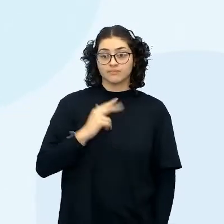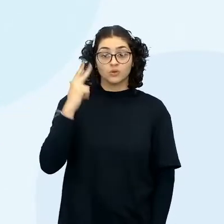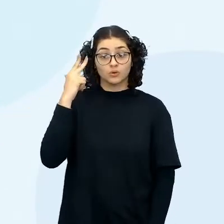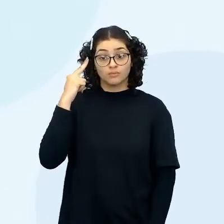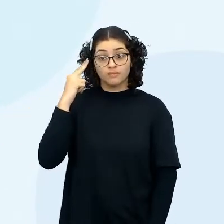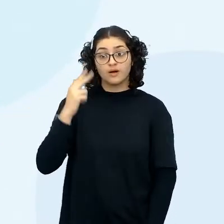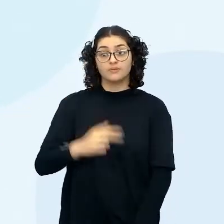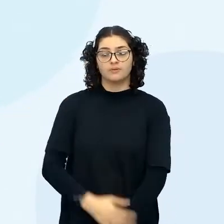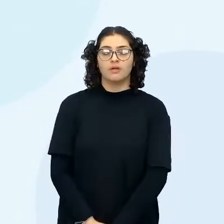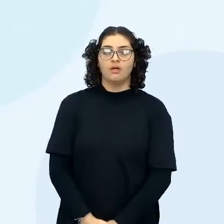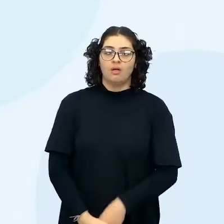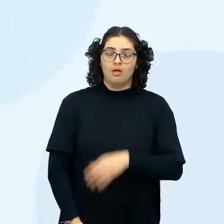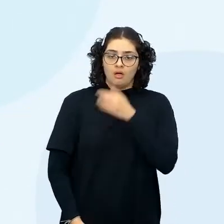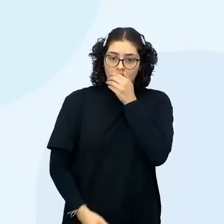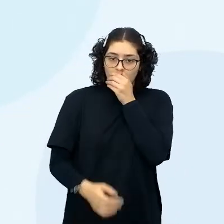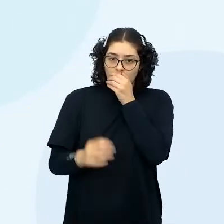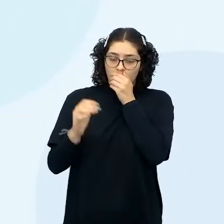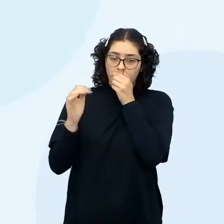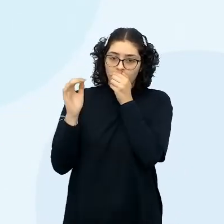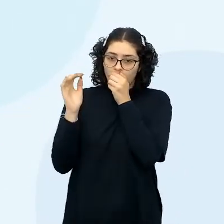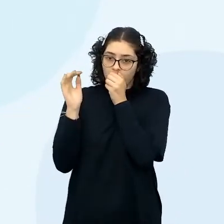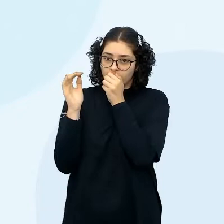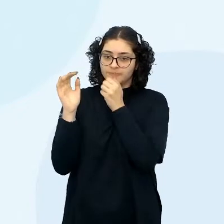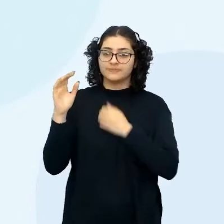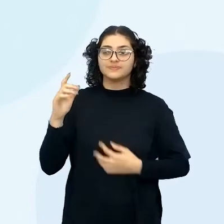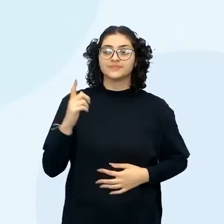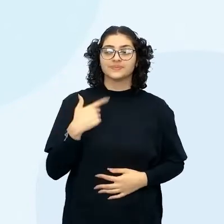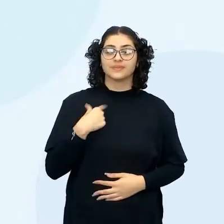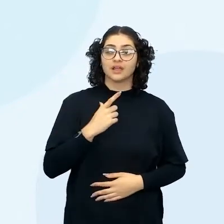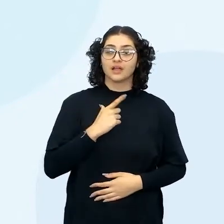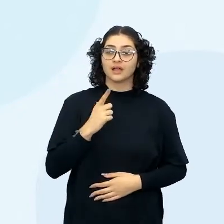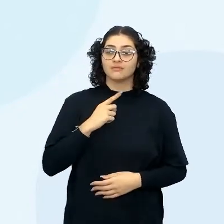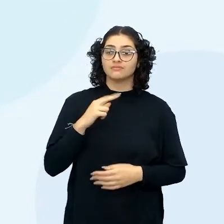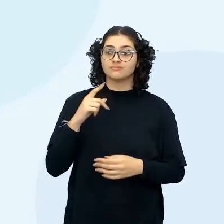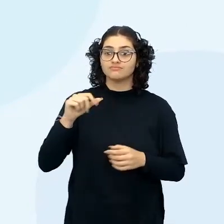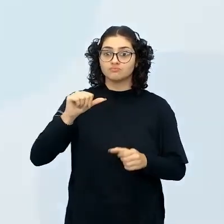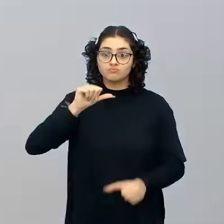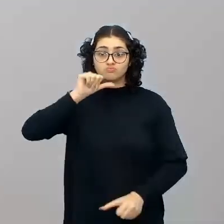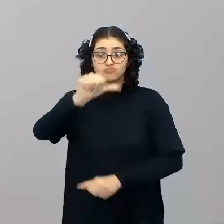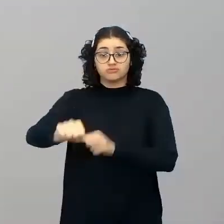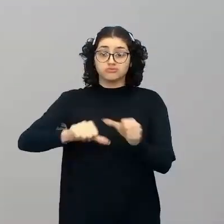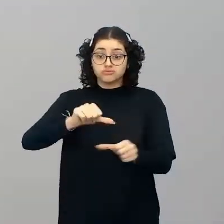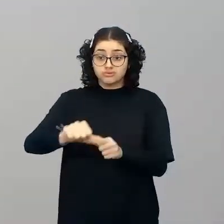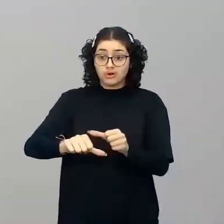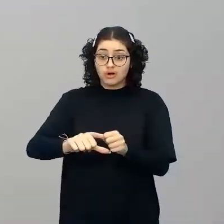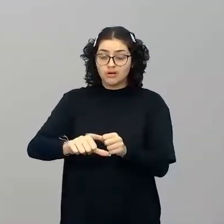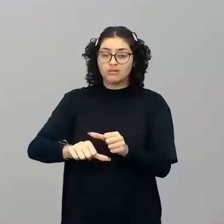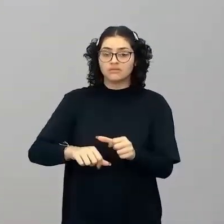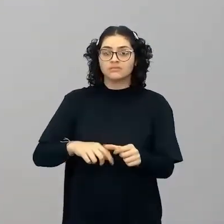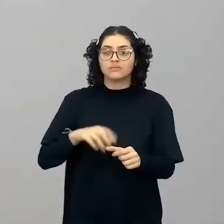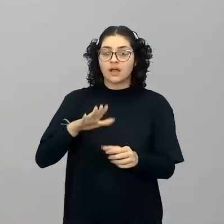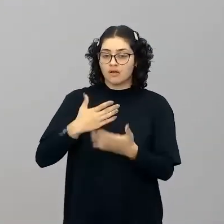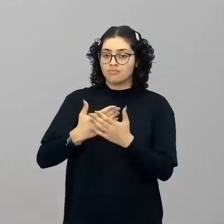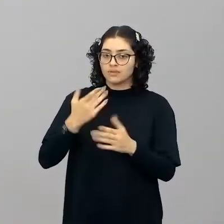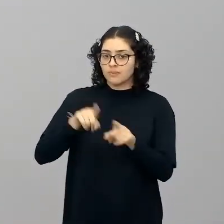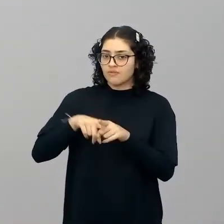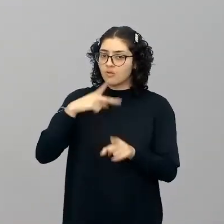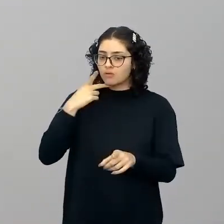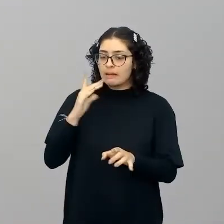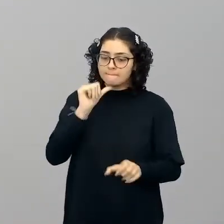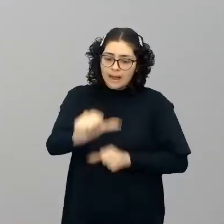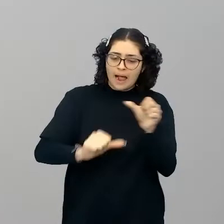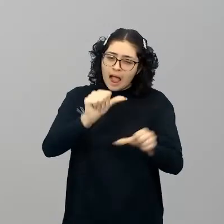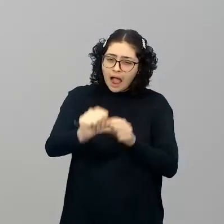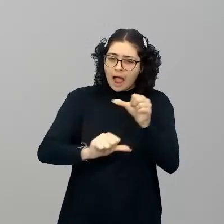normal. Mas, se eu tenho uma mutação, lembrem-se que na aula passada a gente falou também bastante de mutação, né? Então, se eu tenho